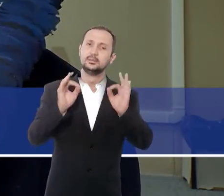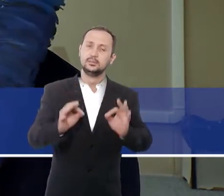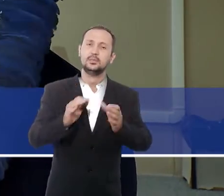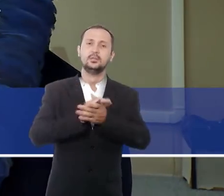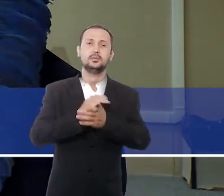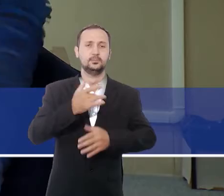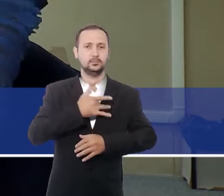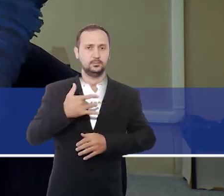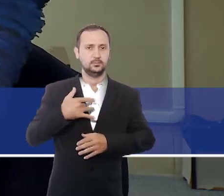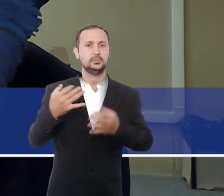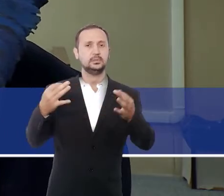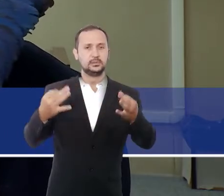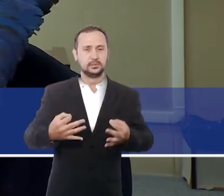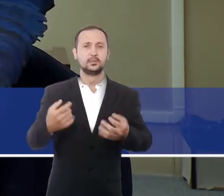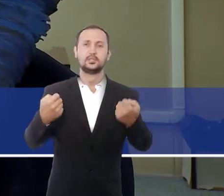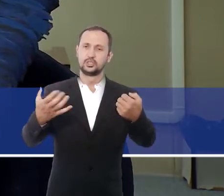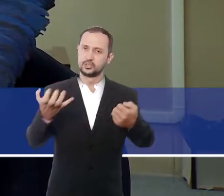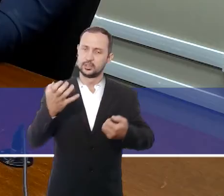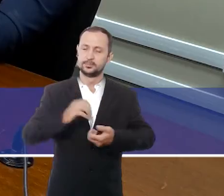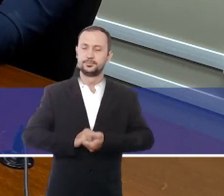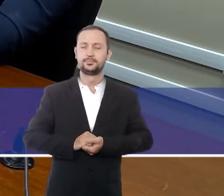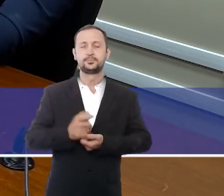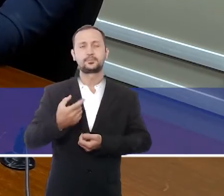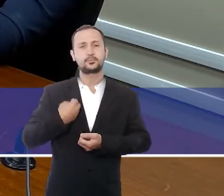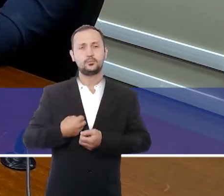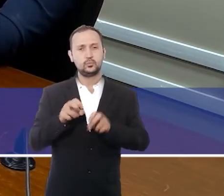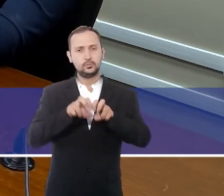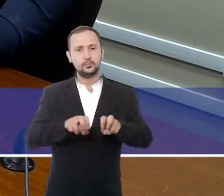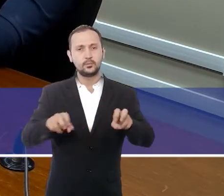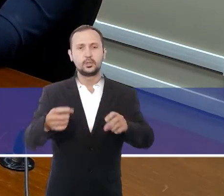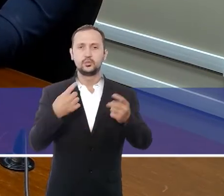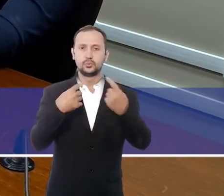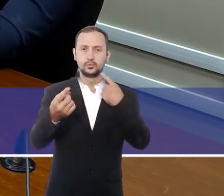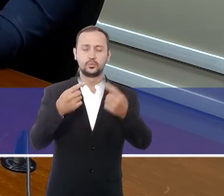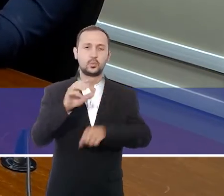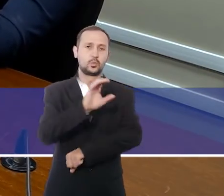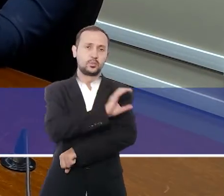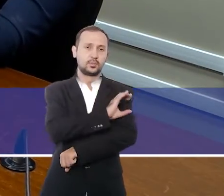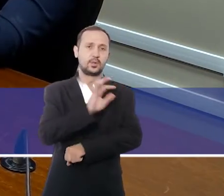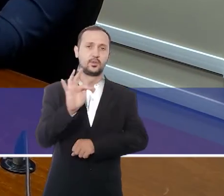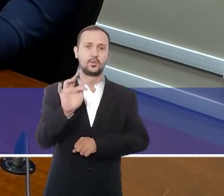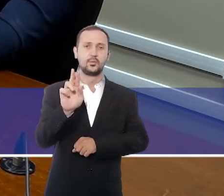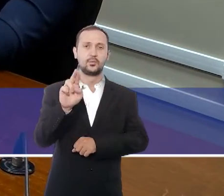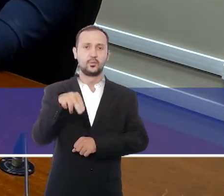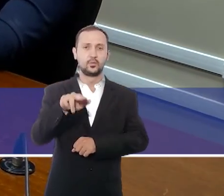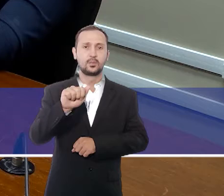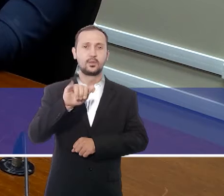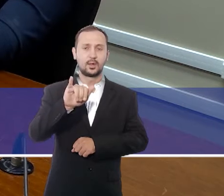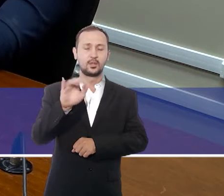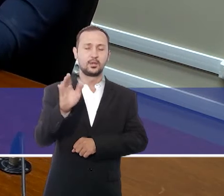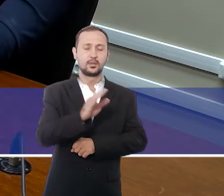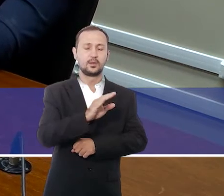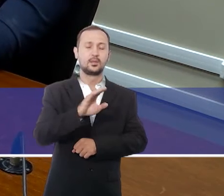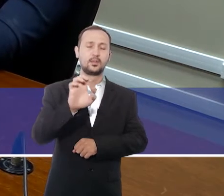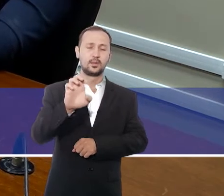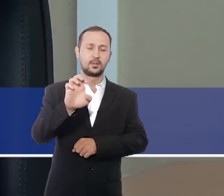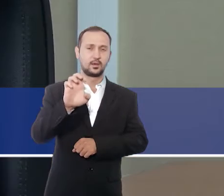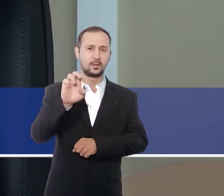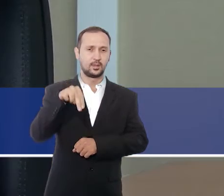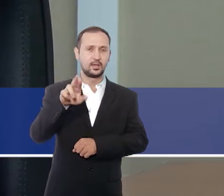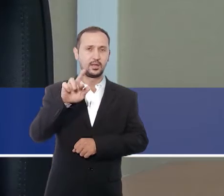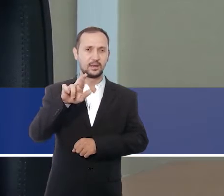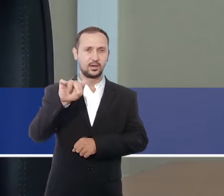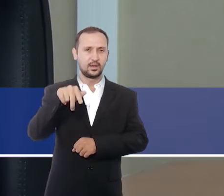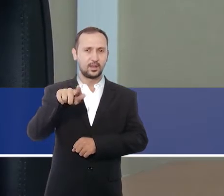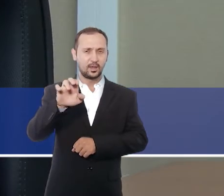digna, buscar saúde digna, isso que nós queremos. Quem também compôs a mesa de debates foi o coordenador da FUNAI em Campo Grande, Henrique Terena.